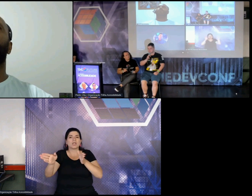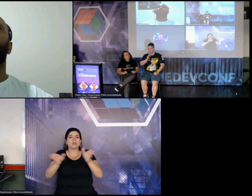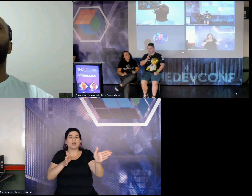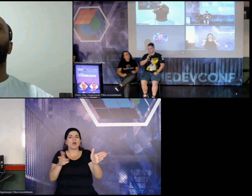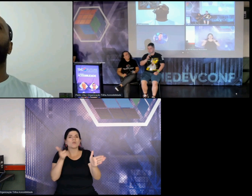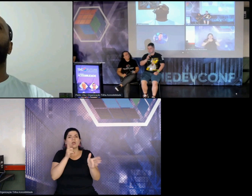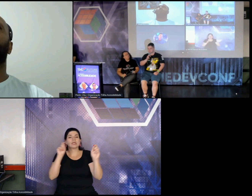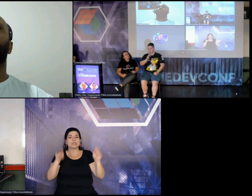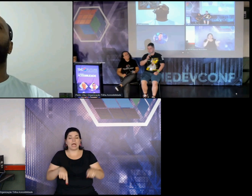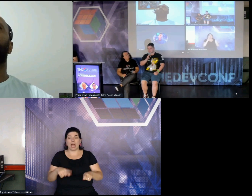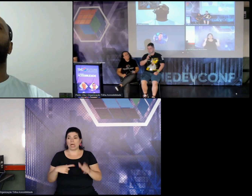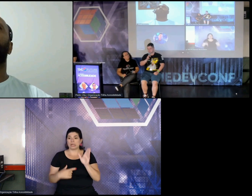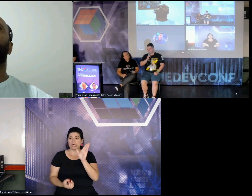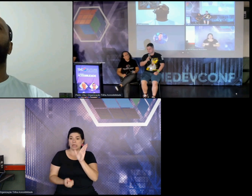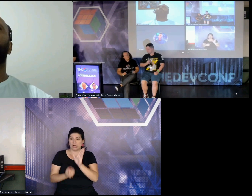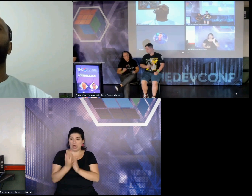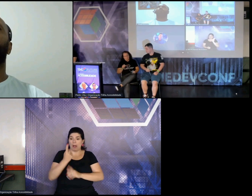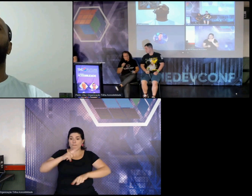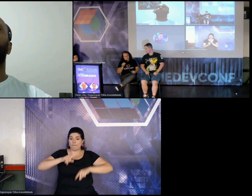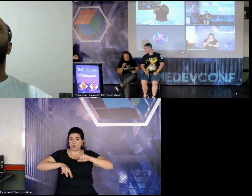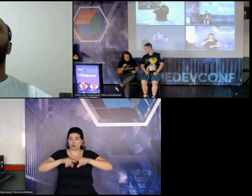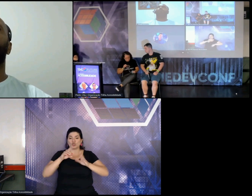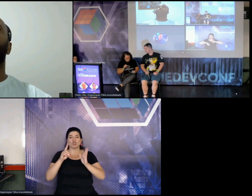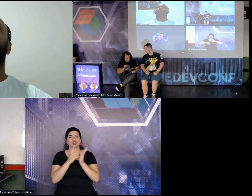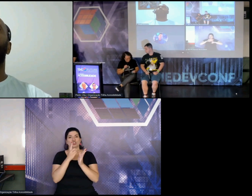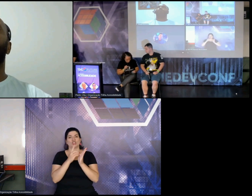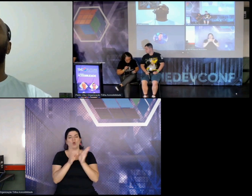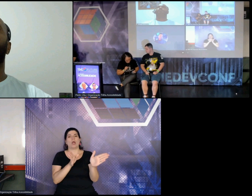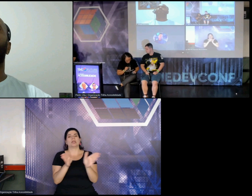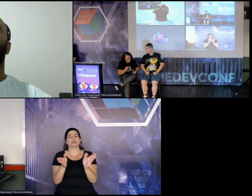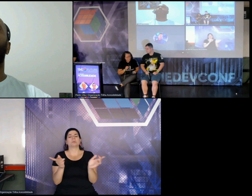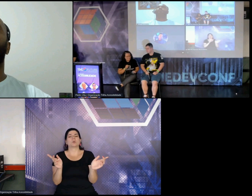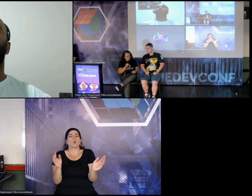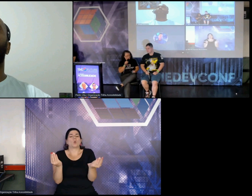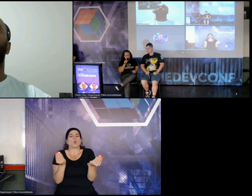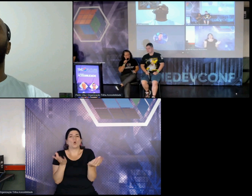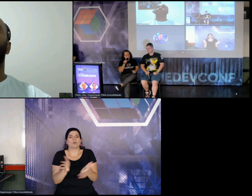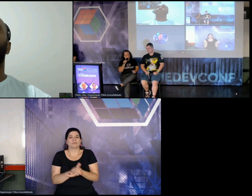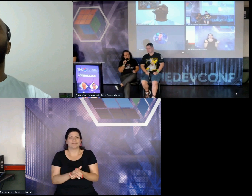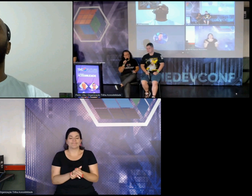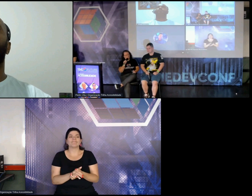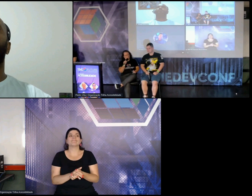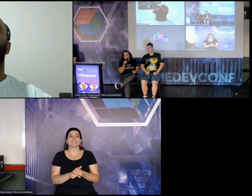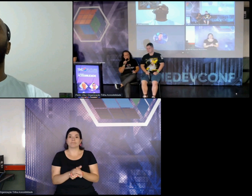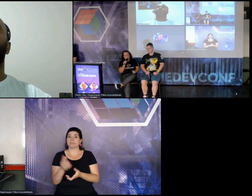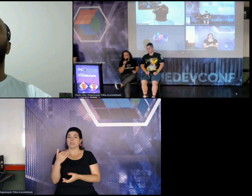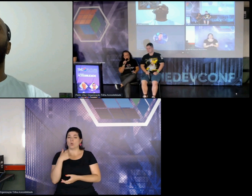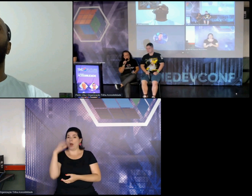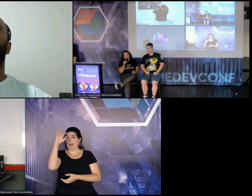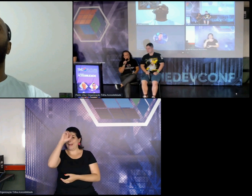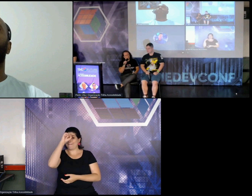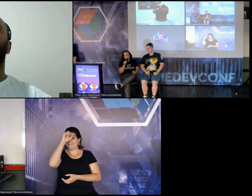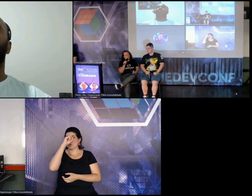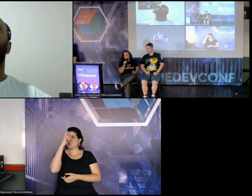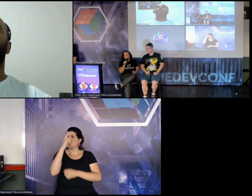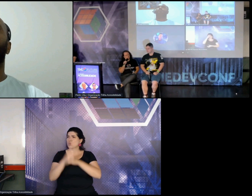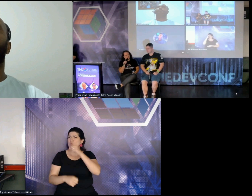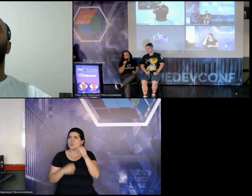construir produtos digitais acessíveis? Bom, isso eu aprendi nesse um ano